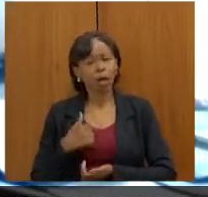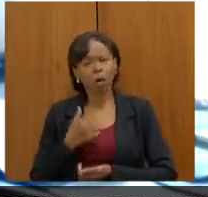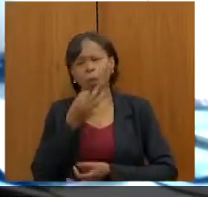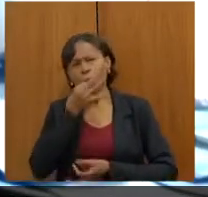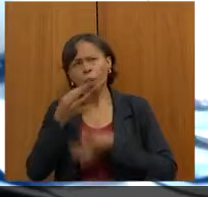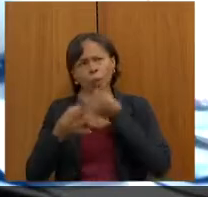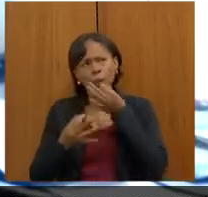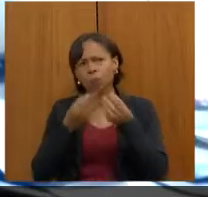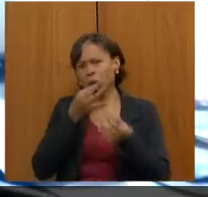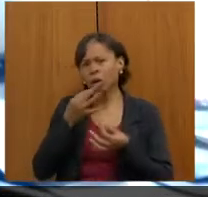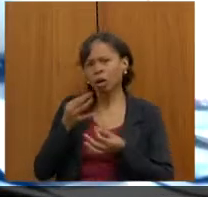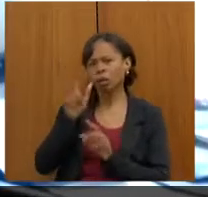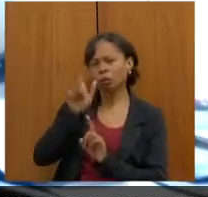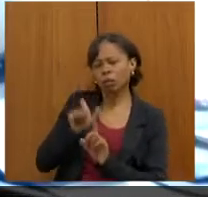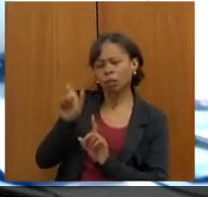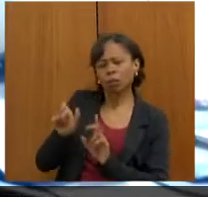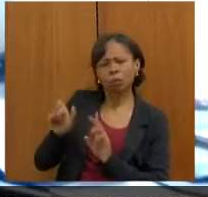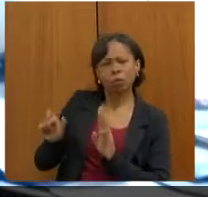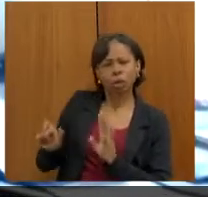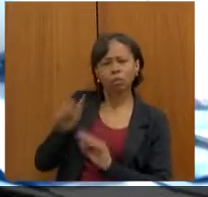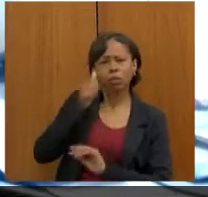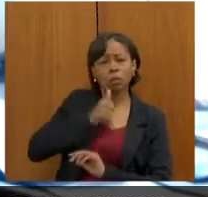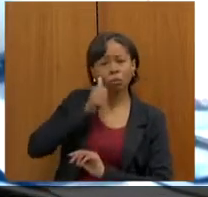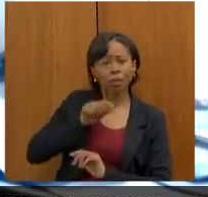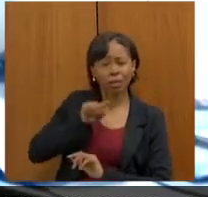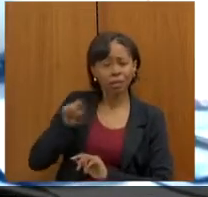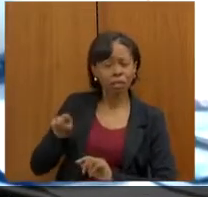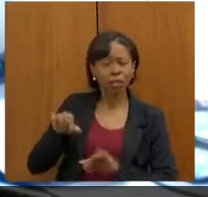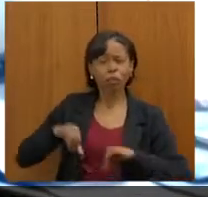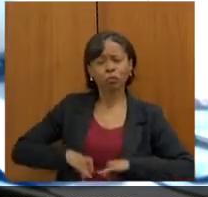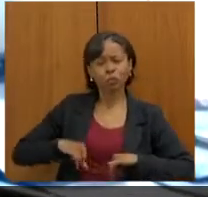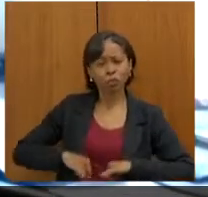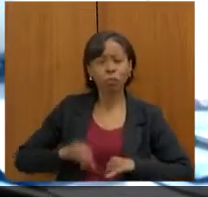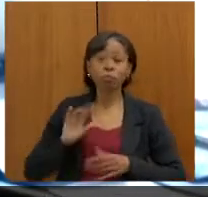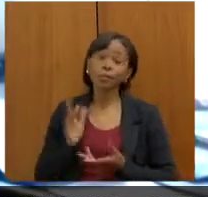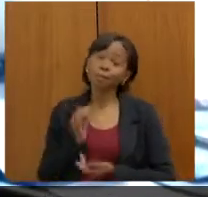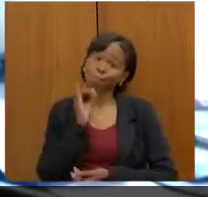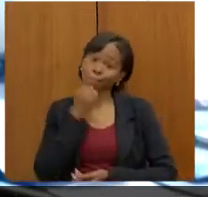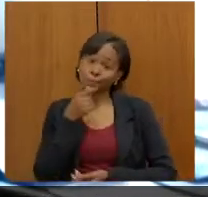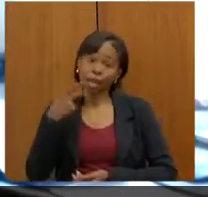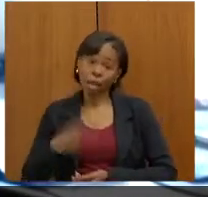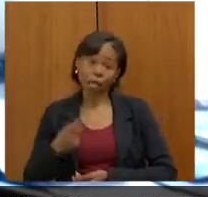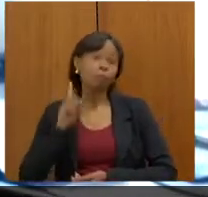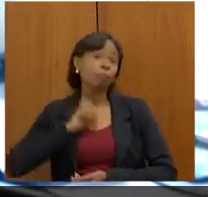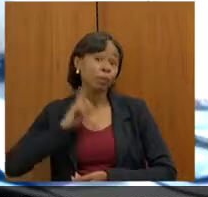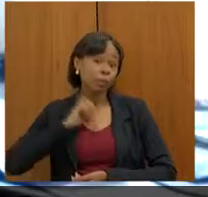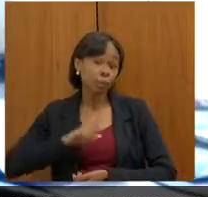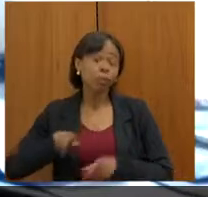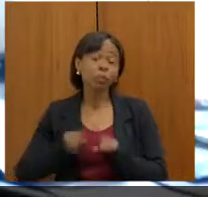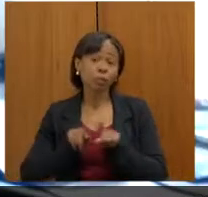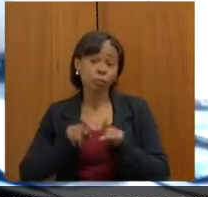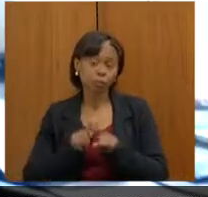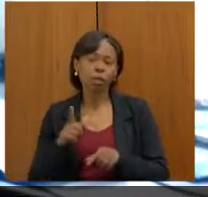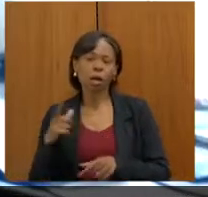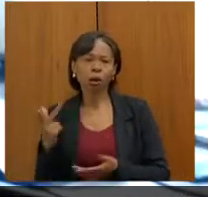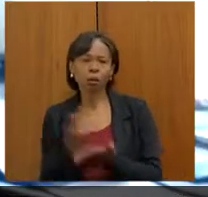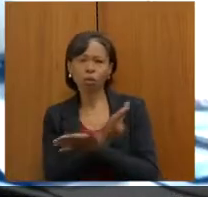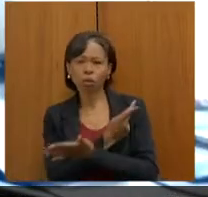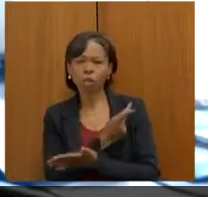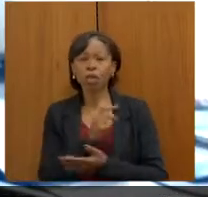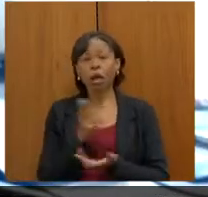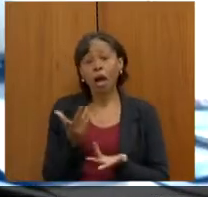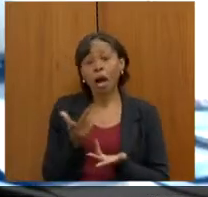revela tão dramática que mulheres que infelizmente As Minas Gerais também temos prática é de Justiça